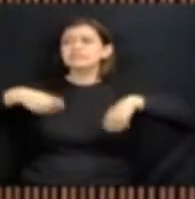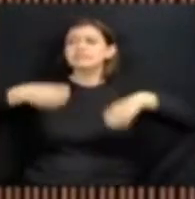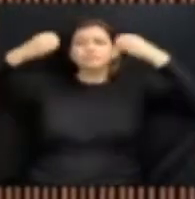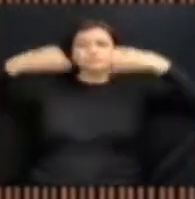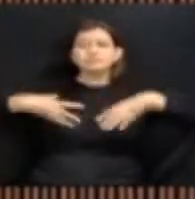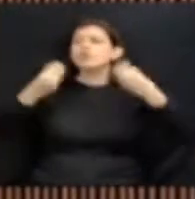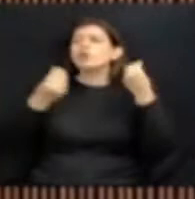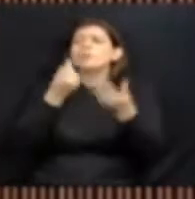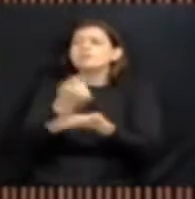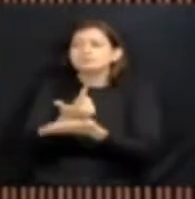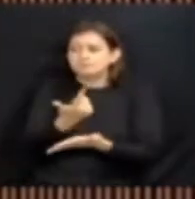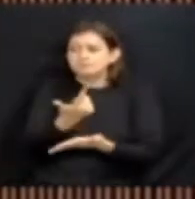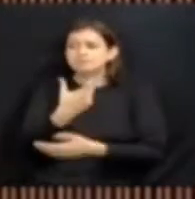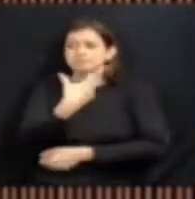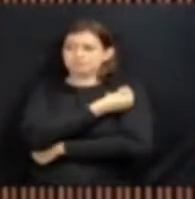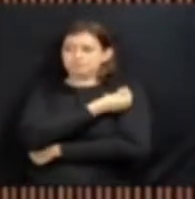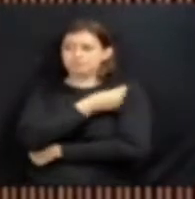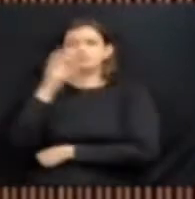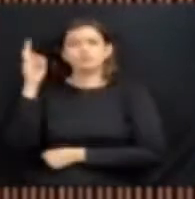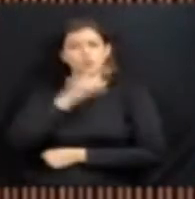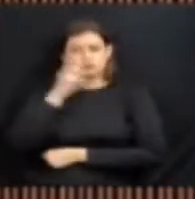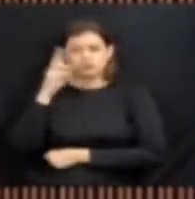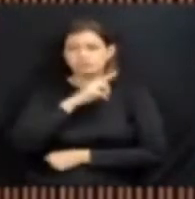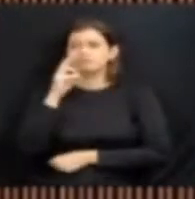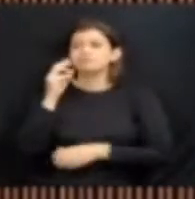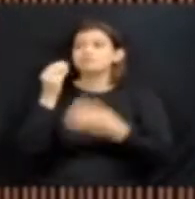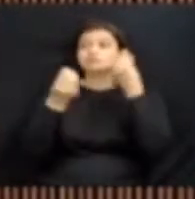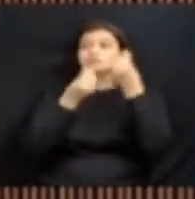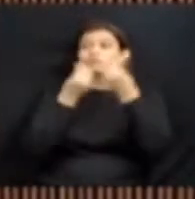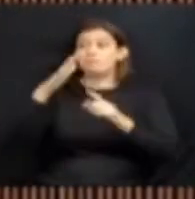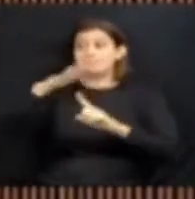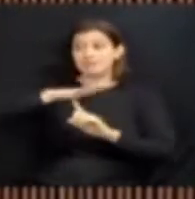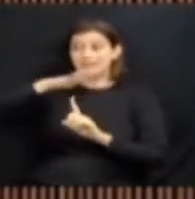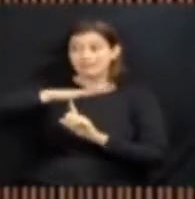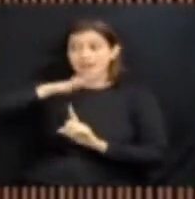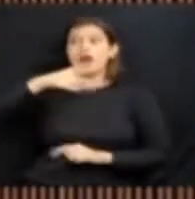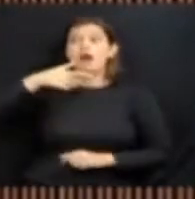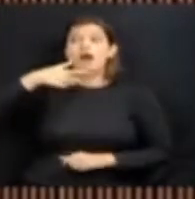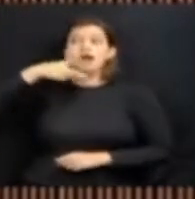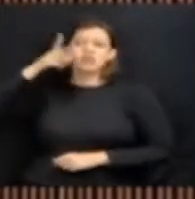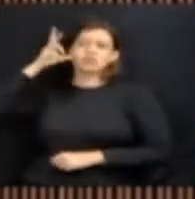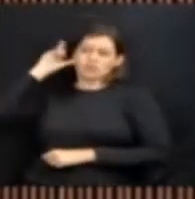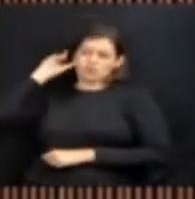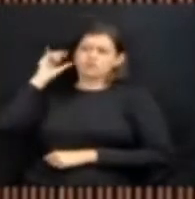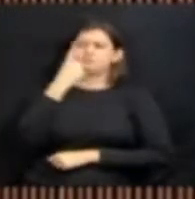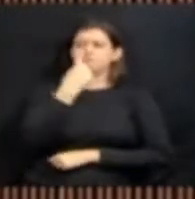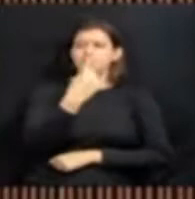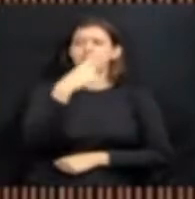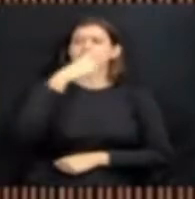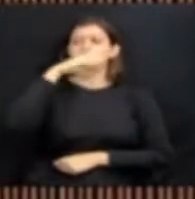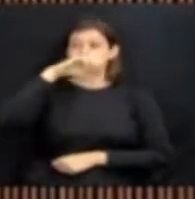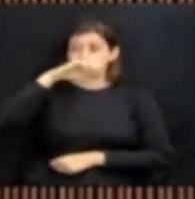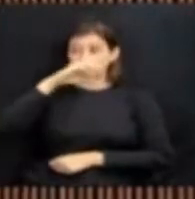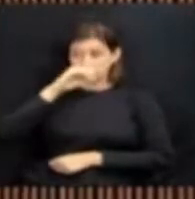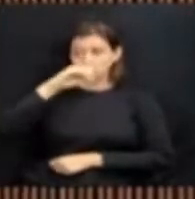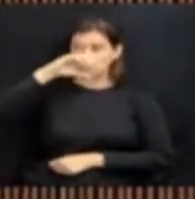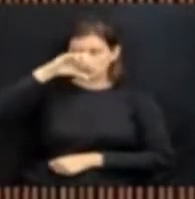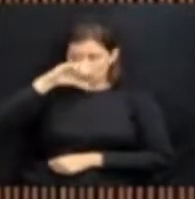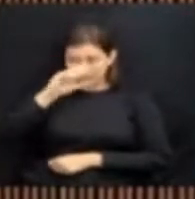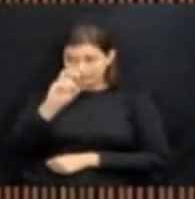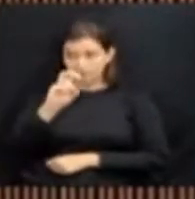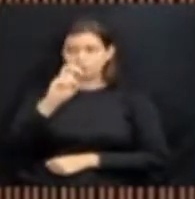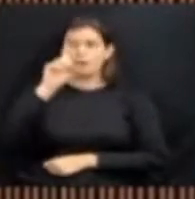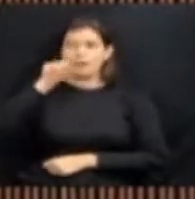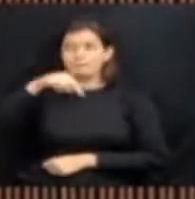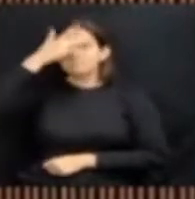Paraná na data diante de ontem 1035 pessoas espera de tratamento para leito